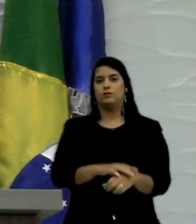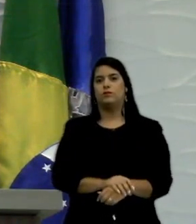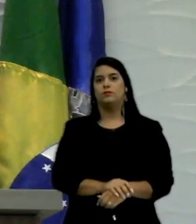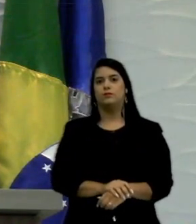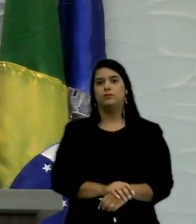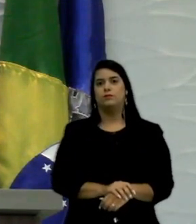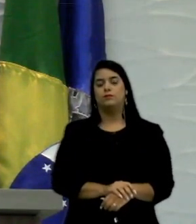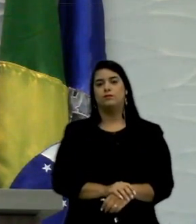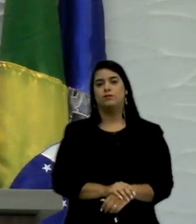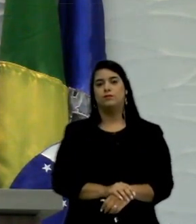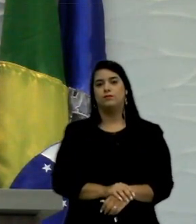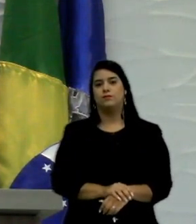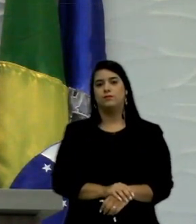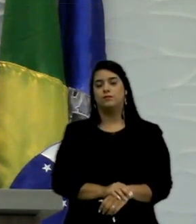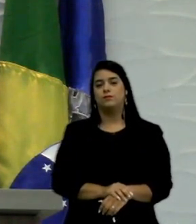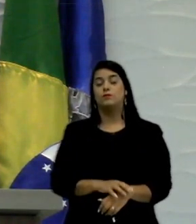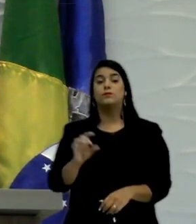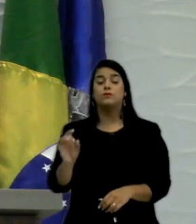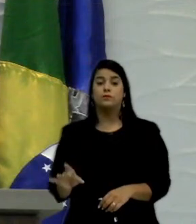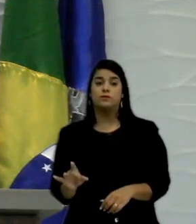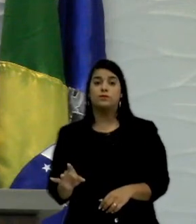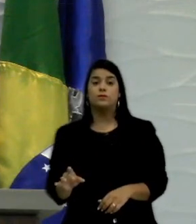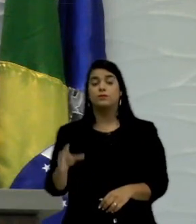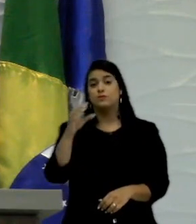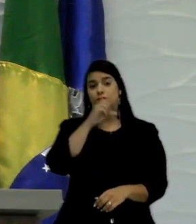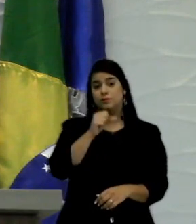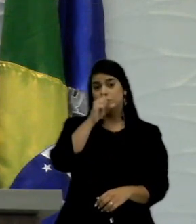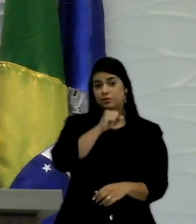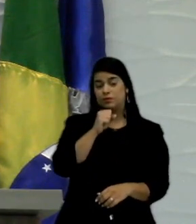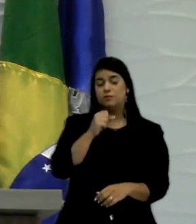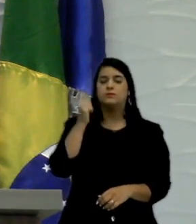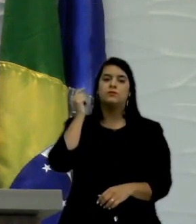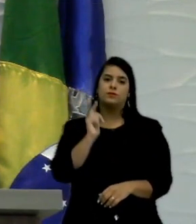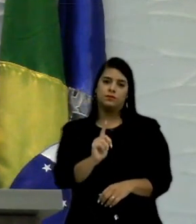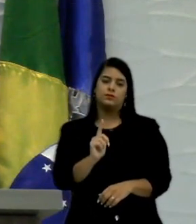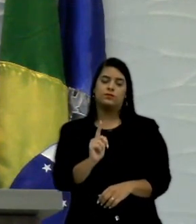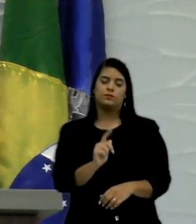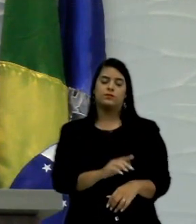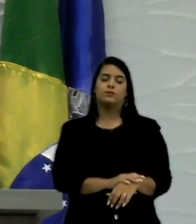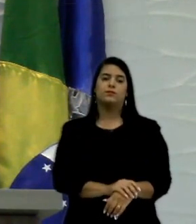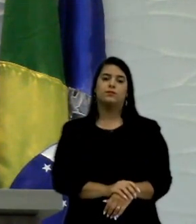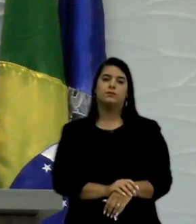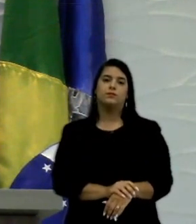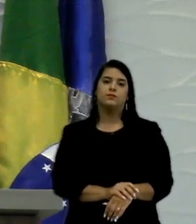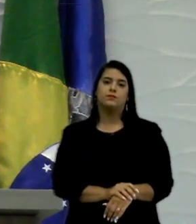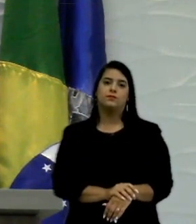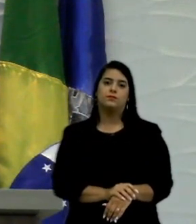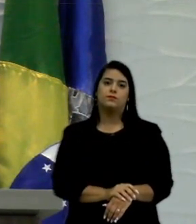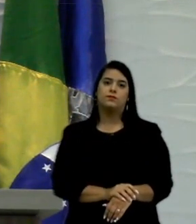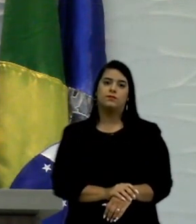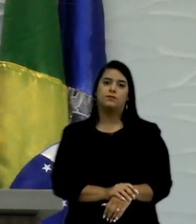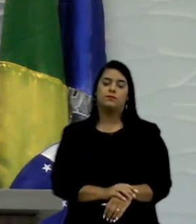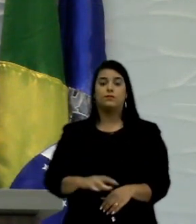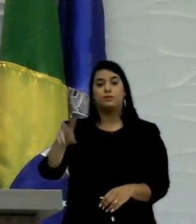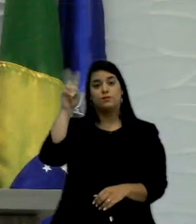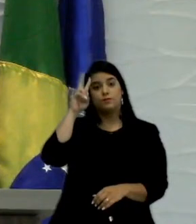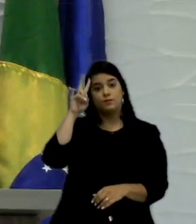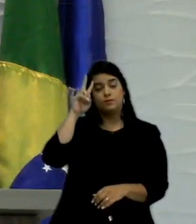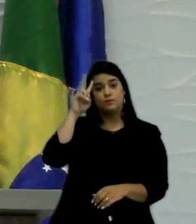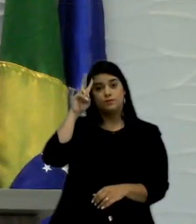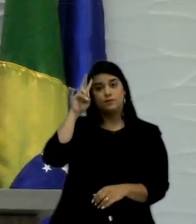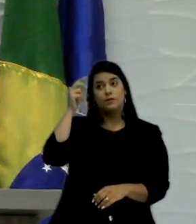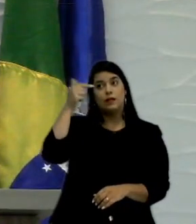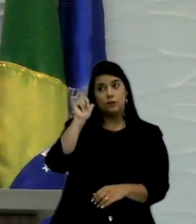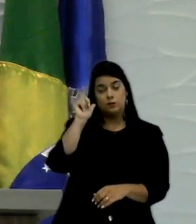homologação. Então, só no sábado que nós conseguimos, e na segunda-feira,